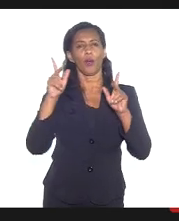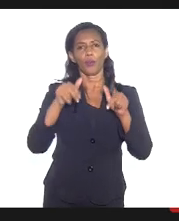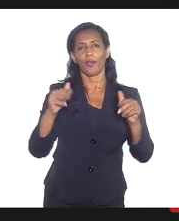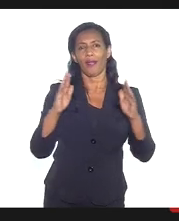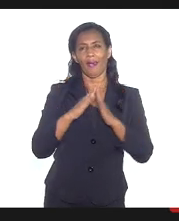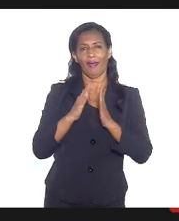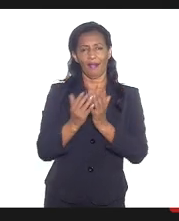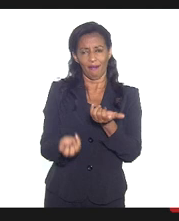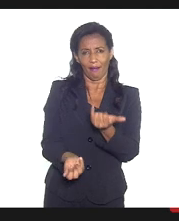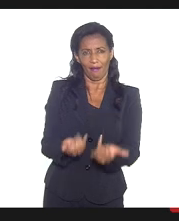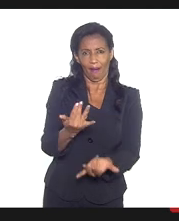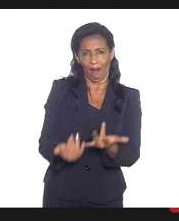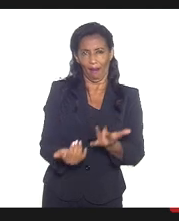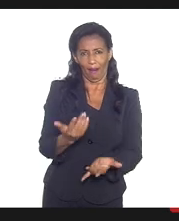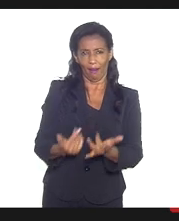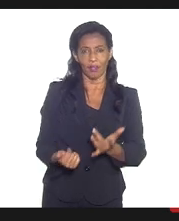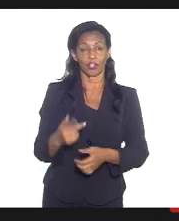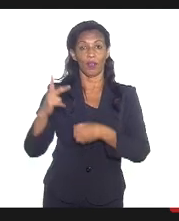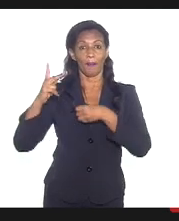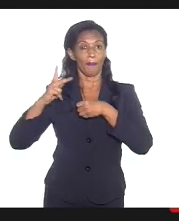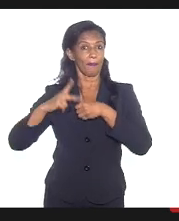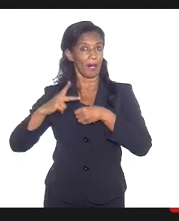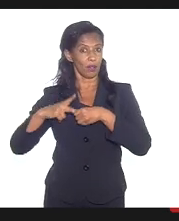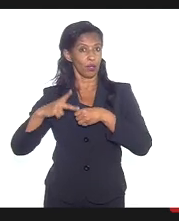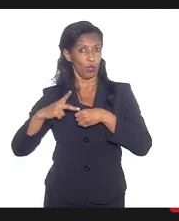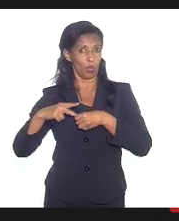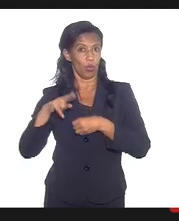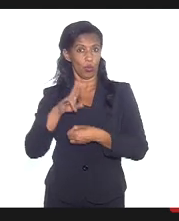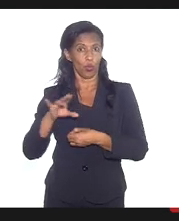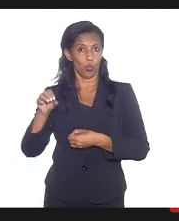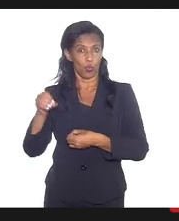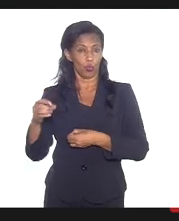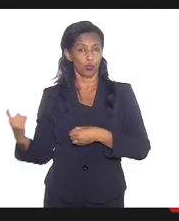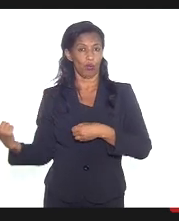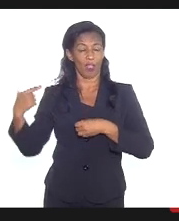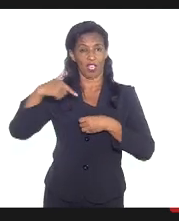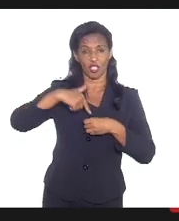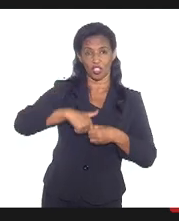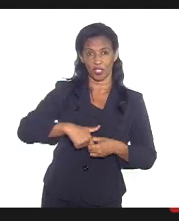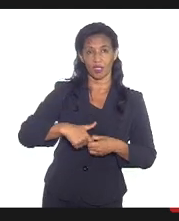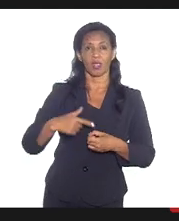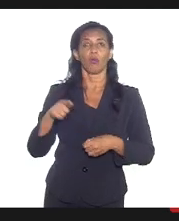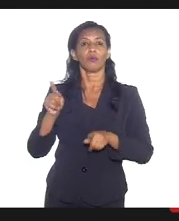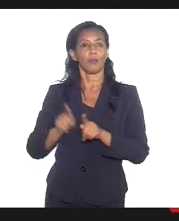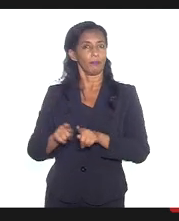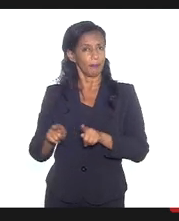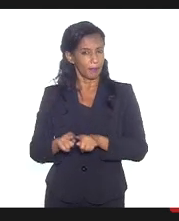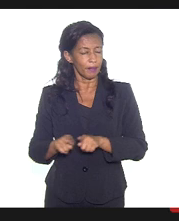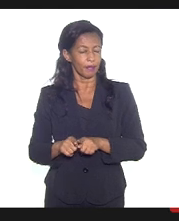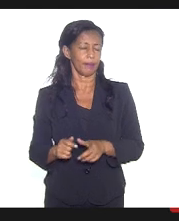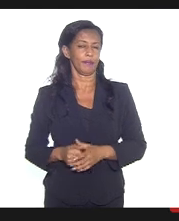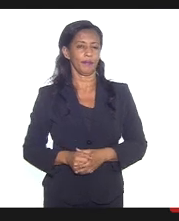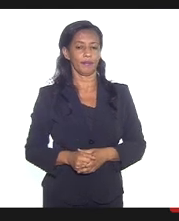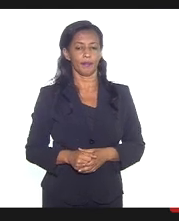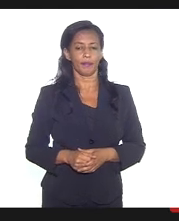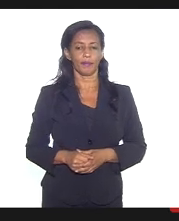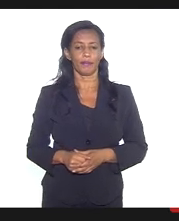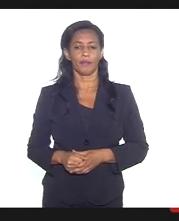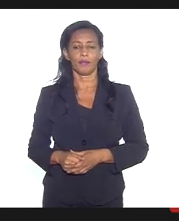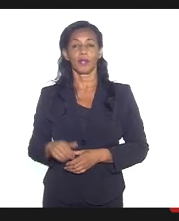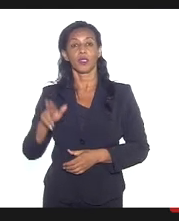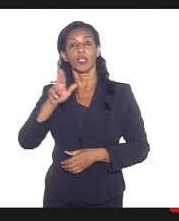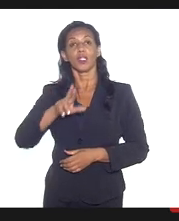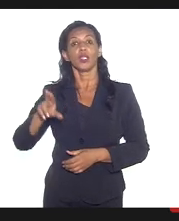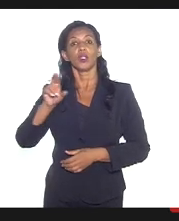enfim. Os usos do petróleo, né, que essa questão da rejeição, isso que a gente quer desestimular, e usos